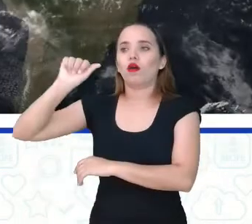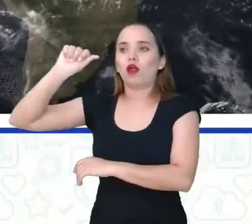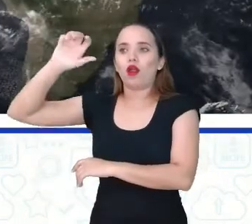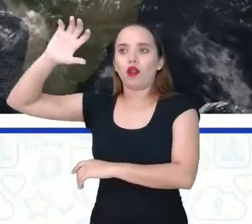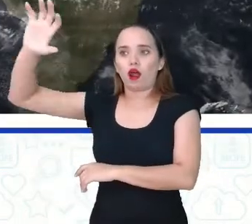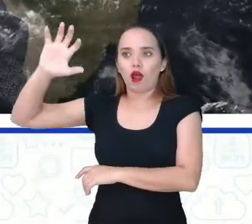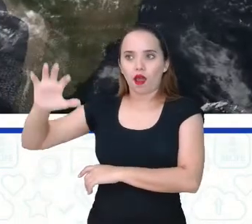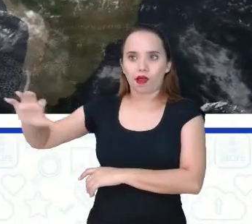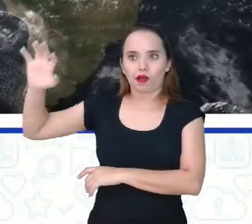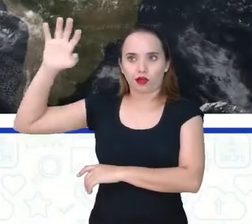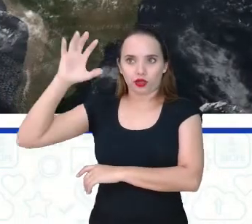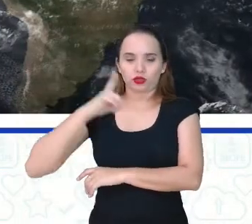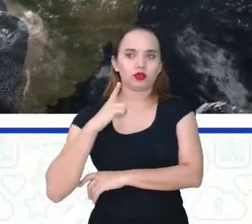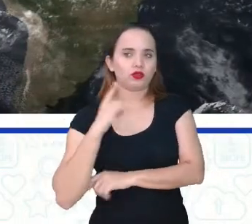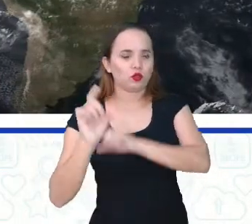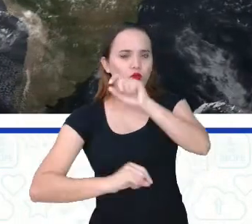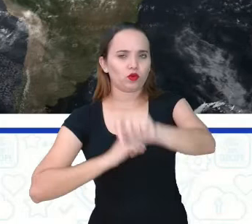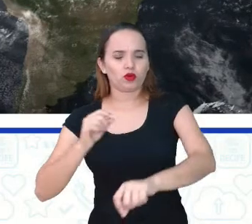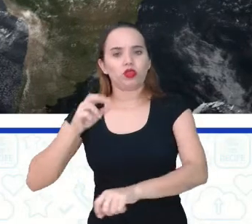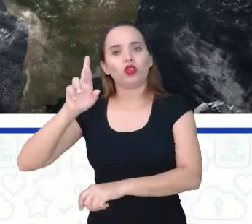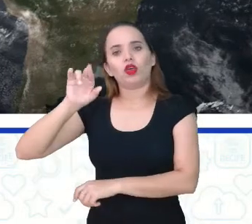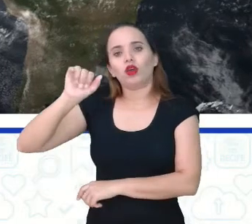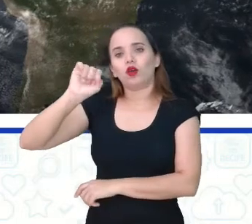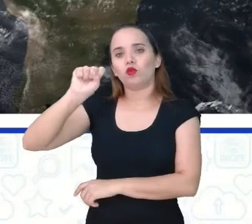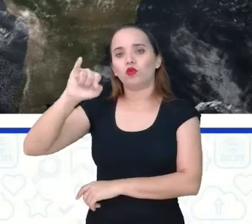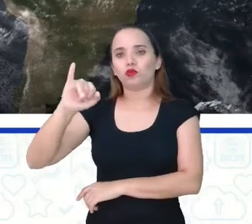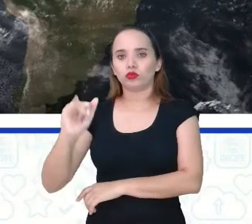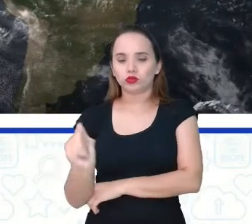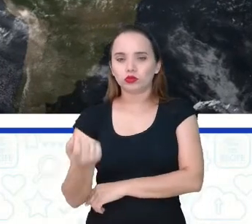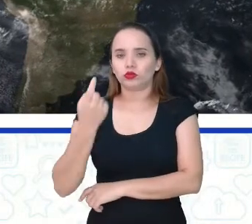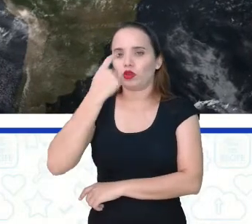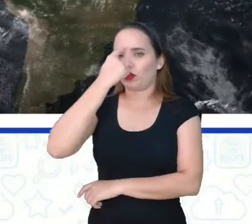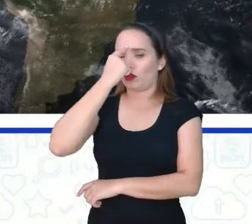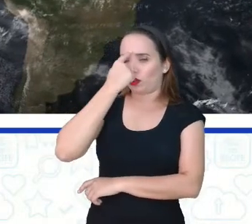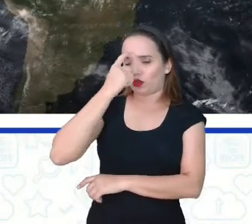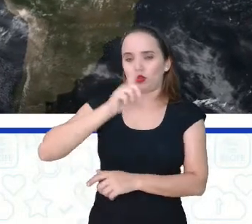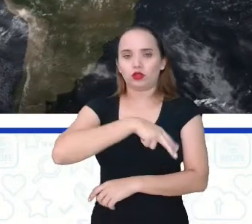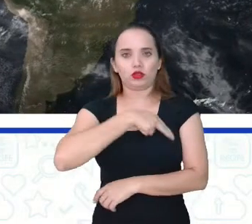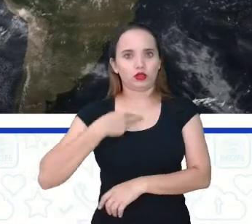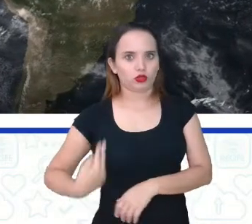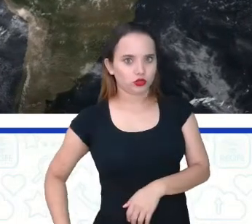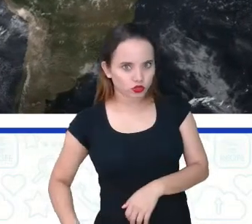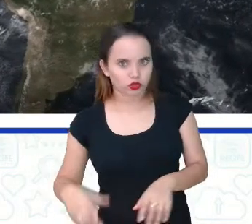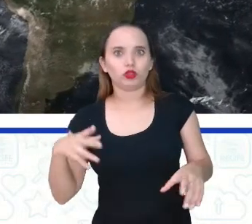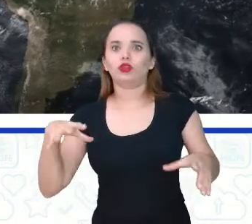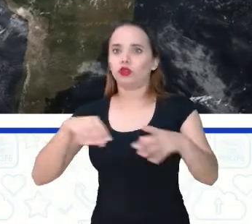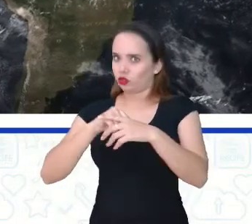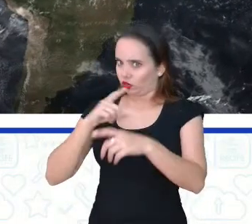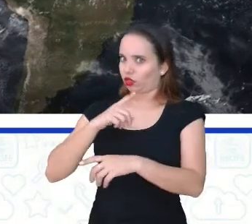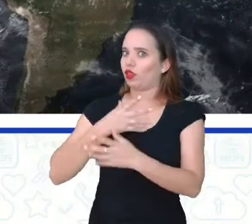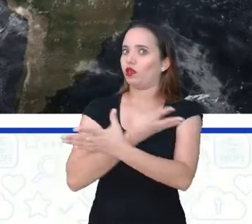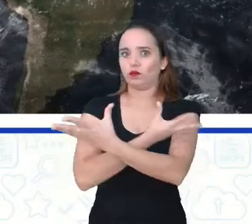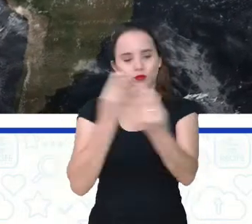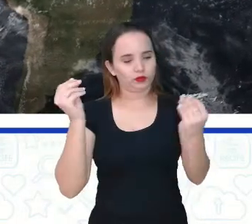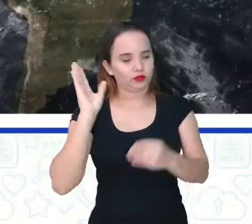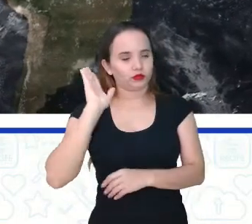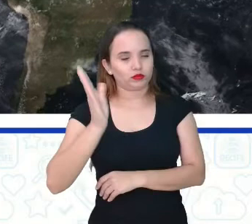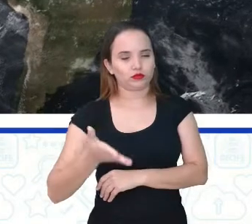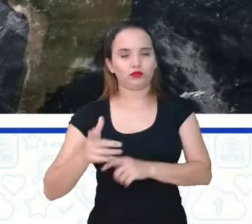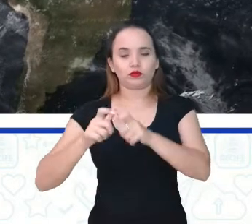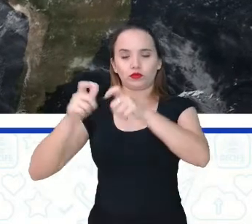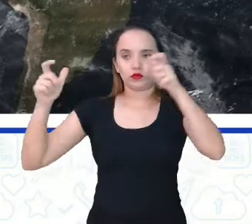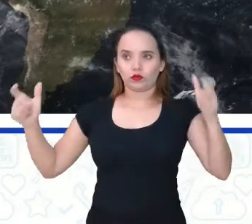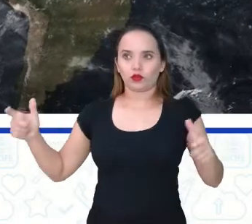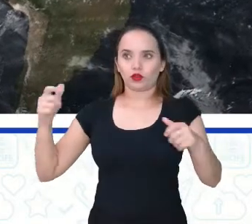o quê? A gente tem uma parte da Rússia, tem a Índia, tem a China, só isso aí, ó, é meio mundo, né? Então, nesse videozinho que